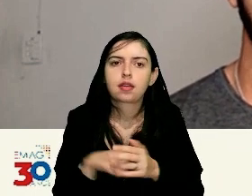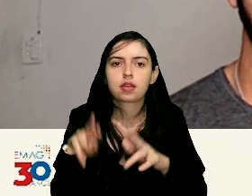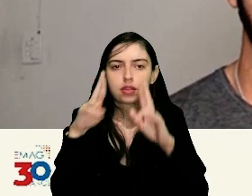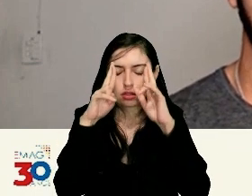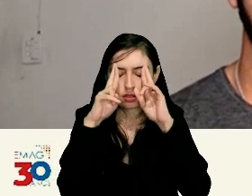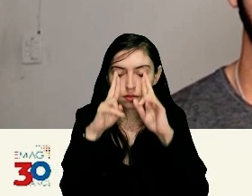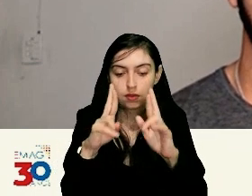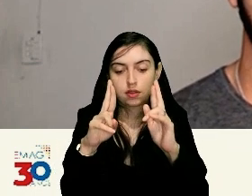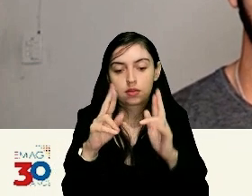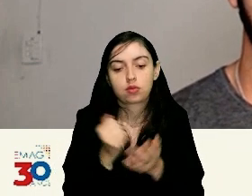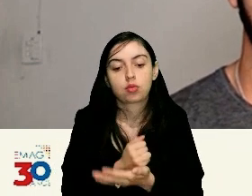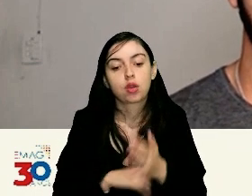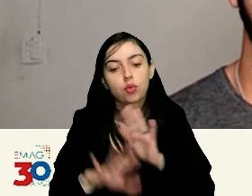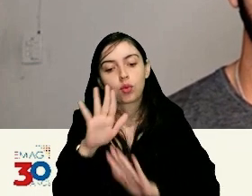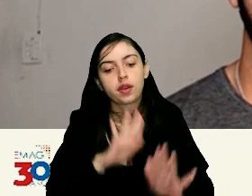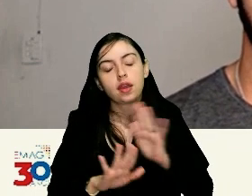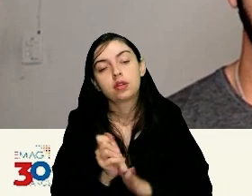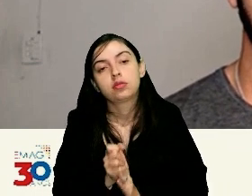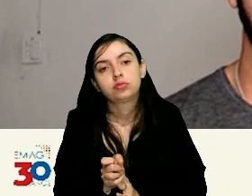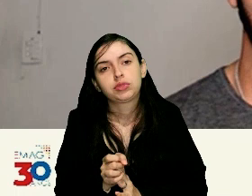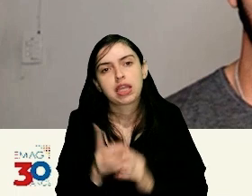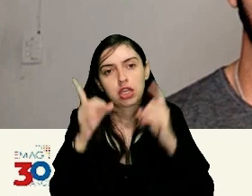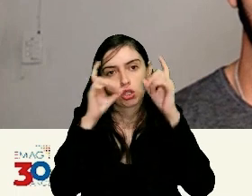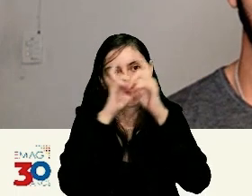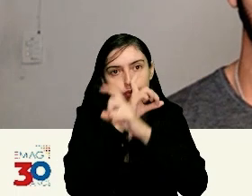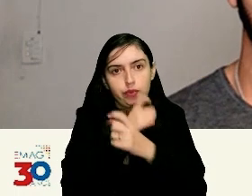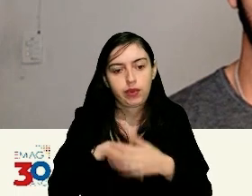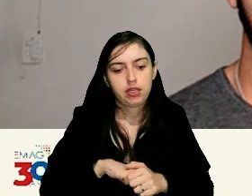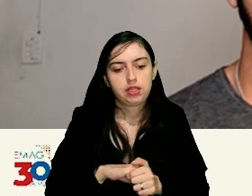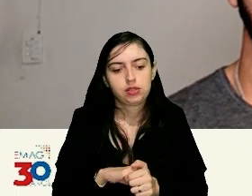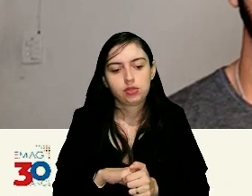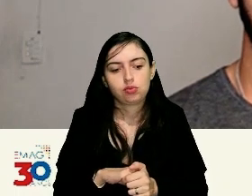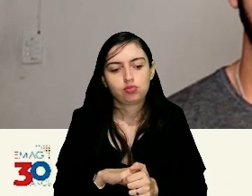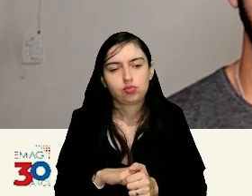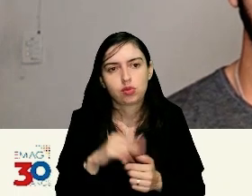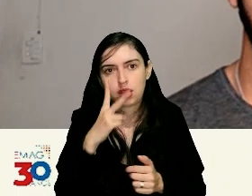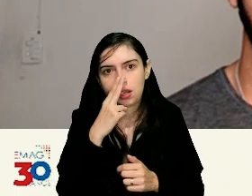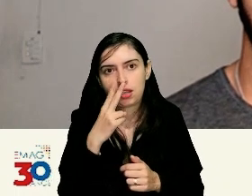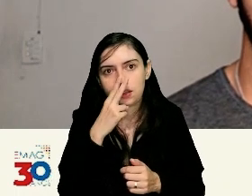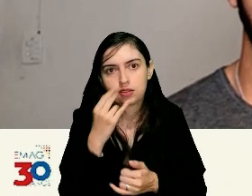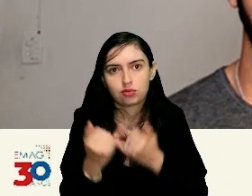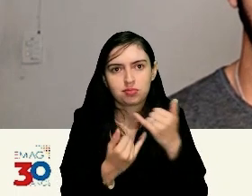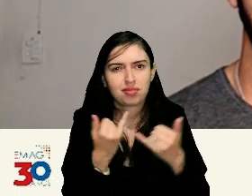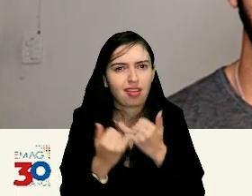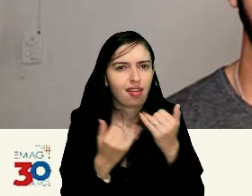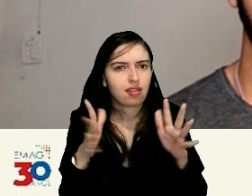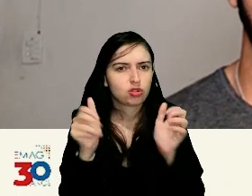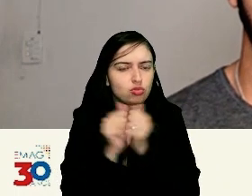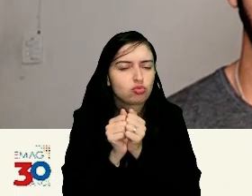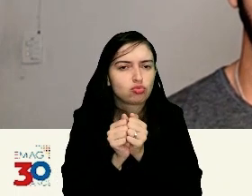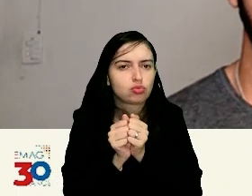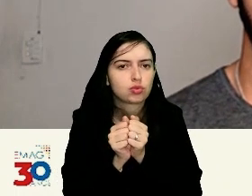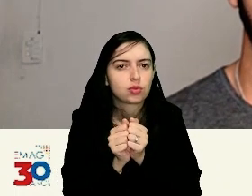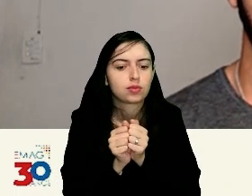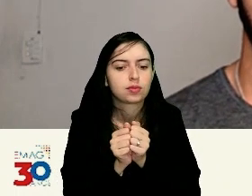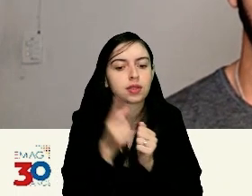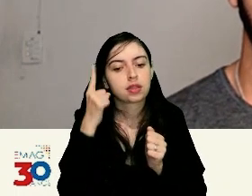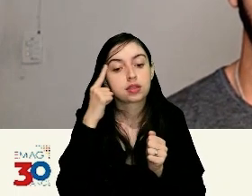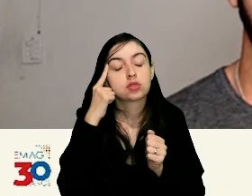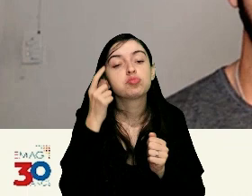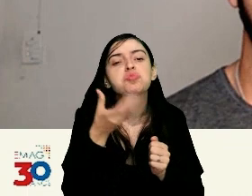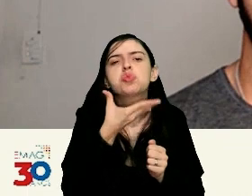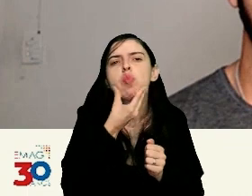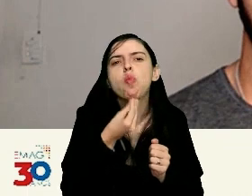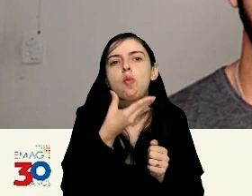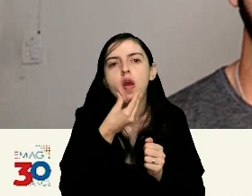Então, é uma coisa difícil, parece que meio imbrincada, assim, eu fico pensando assim, se os homens que têm